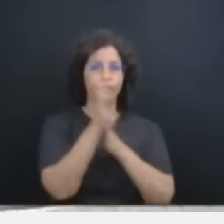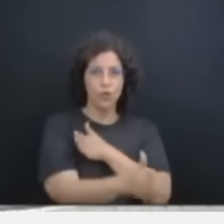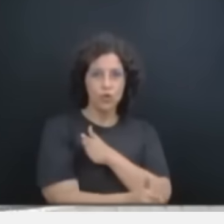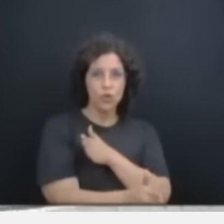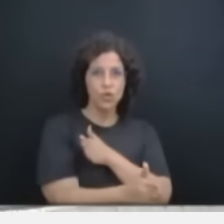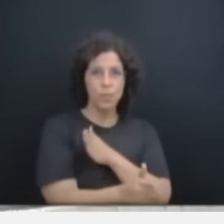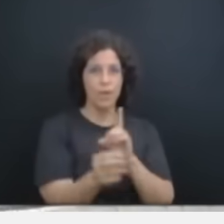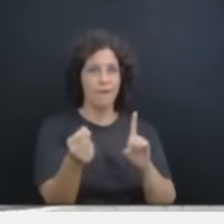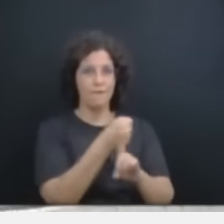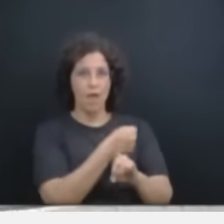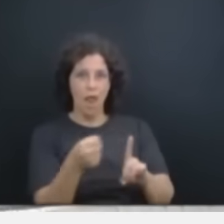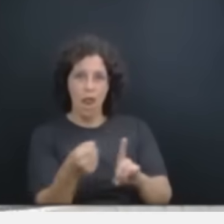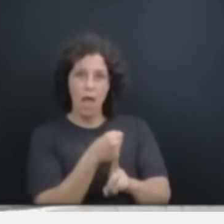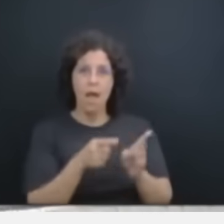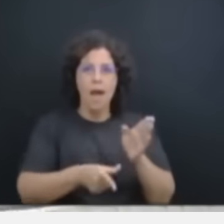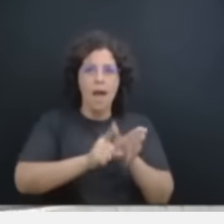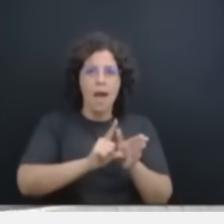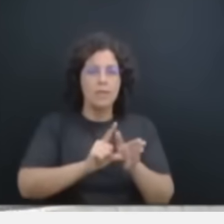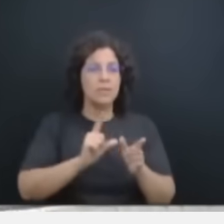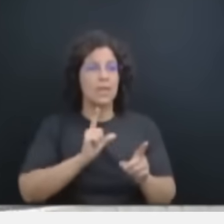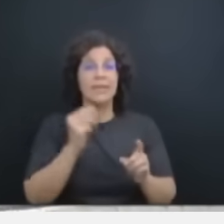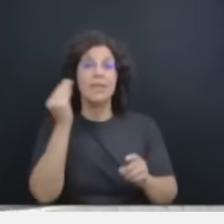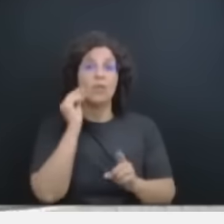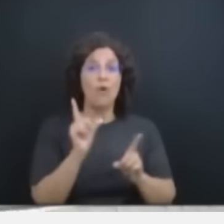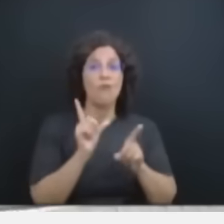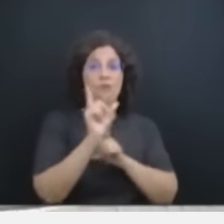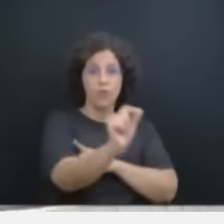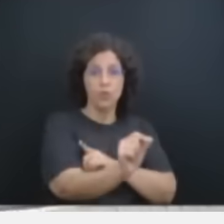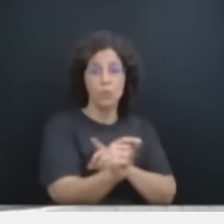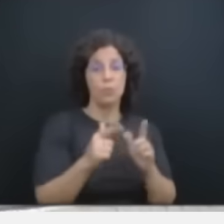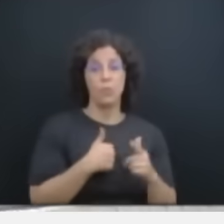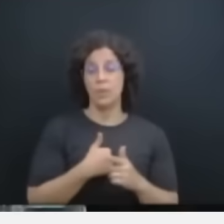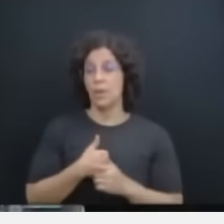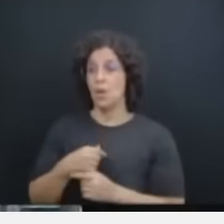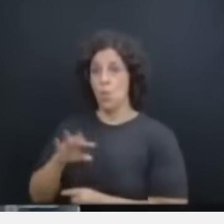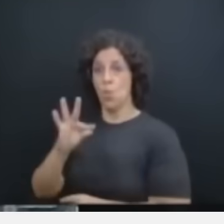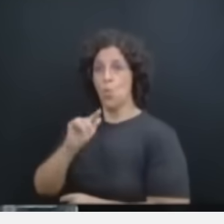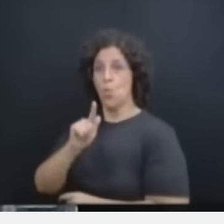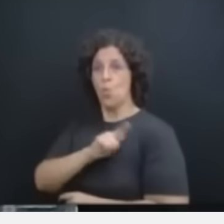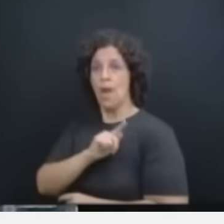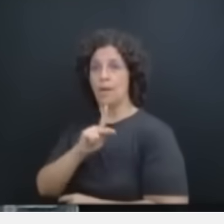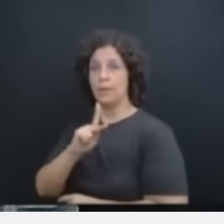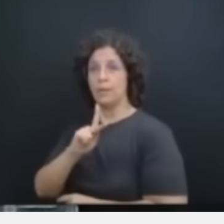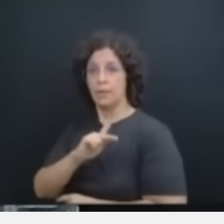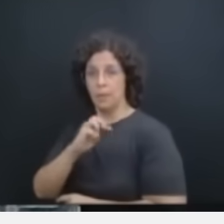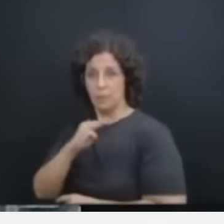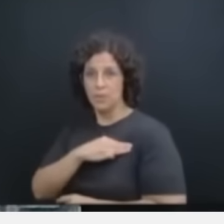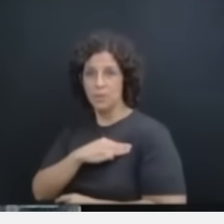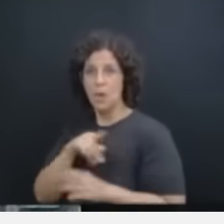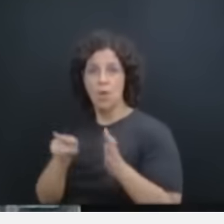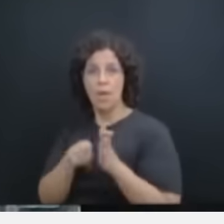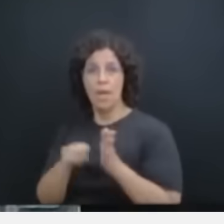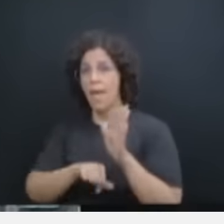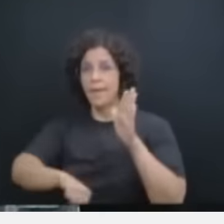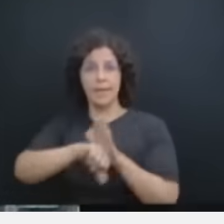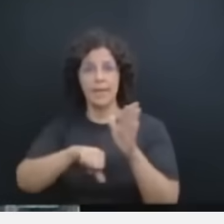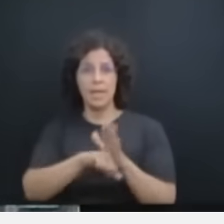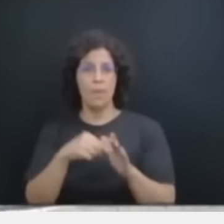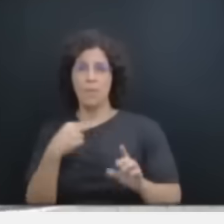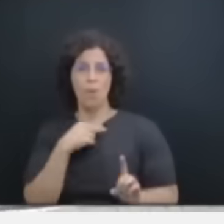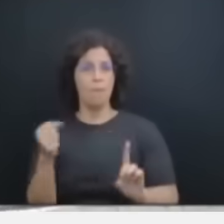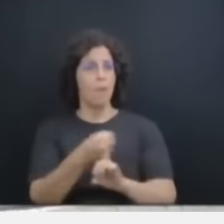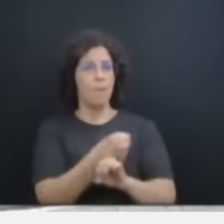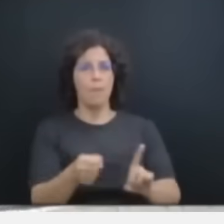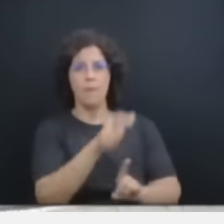daquela violência injustamente praticada contra ele ilegalmente criminosamente praticada contra